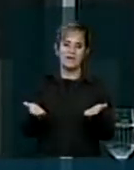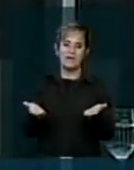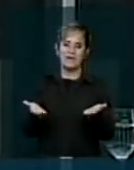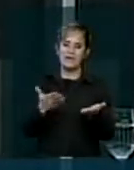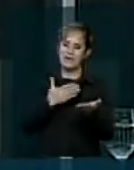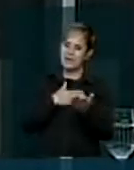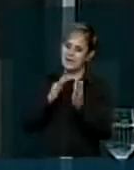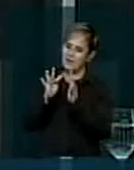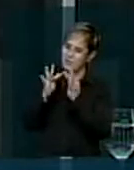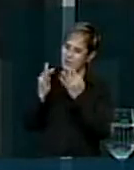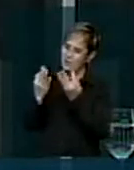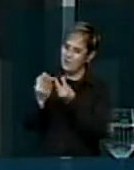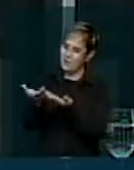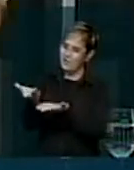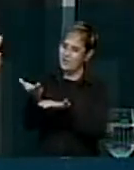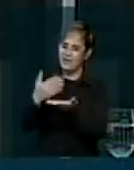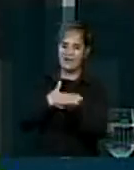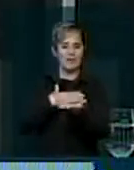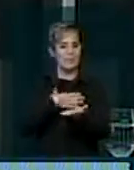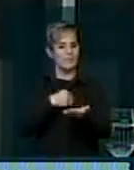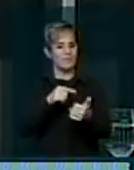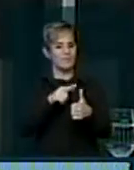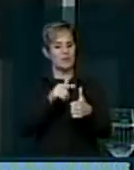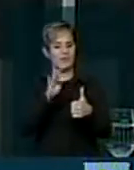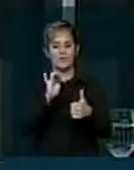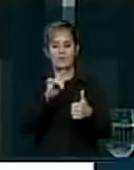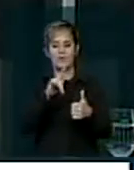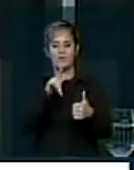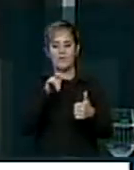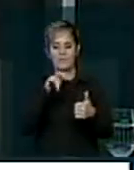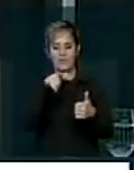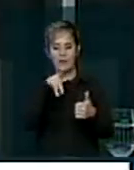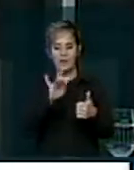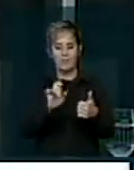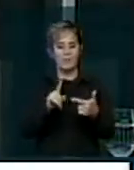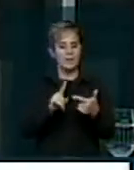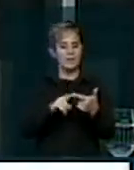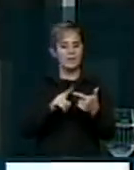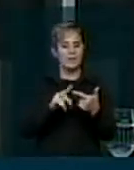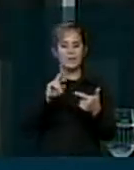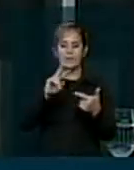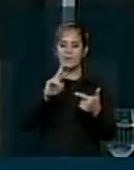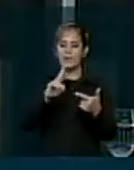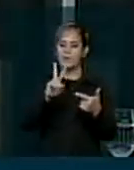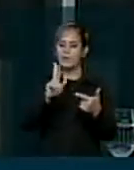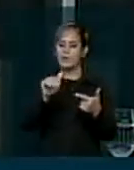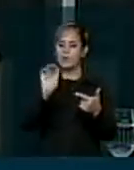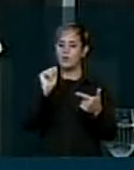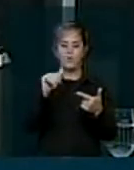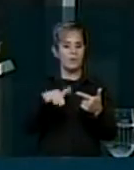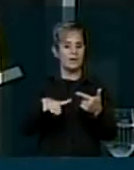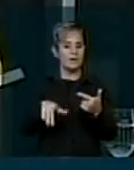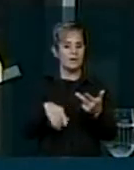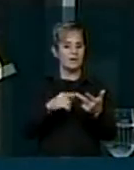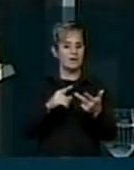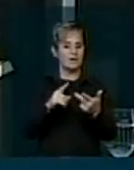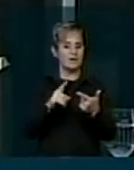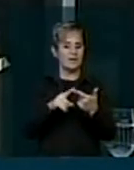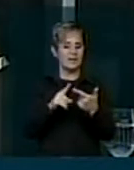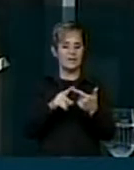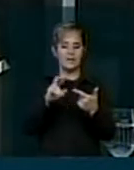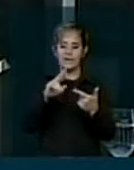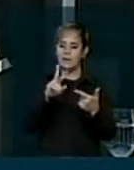minha família, ao meu filho Felipe, que é o mais velho, ao meu filho Juan, ao pequenino Juan, ao pequeno